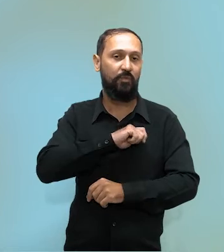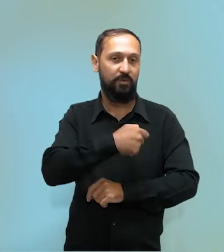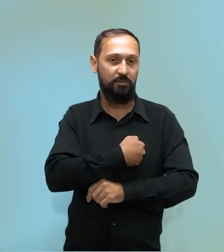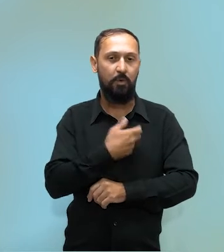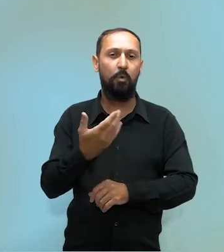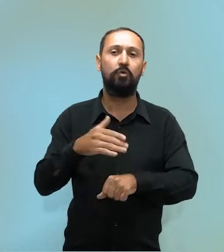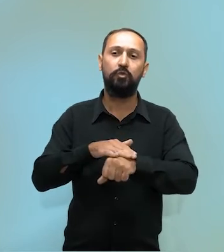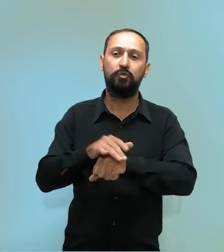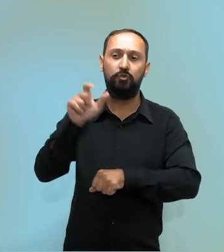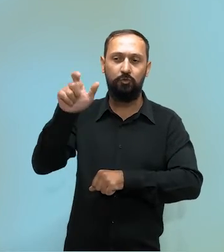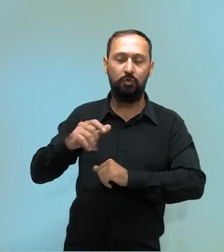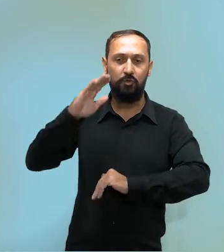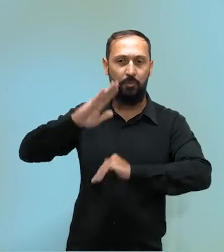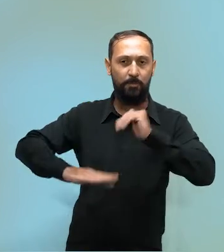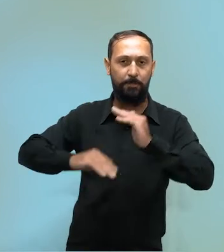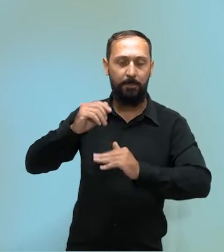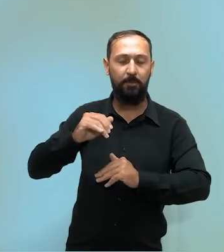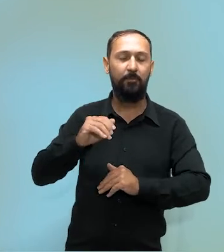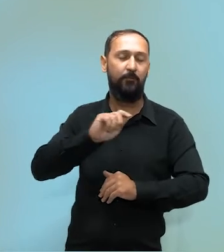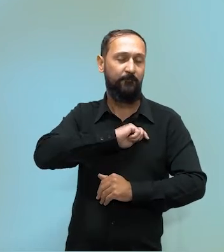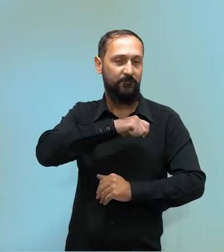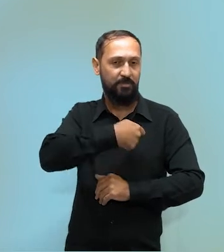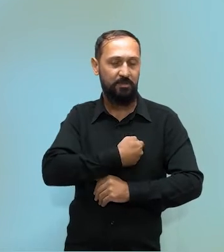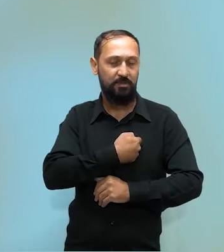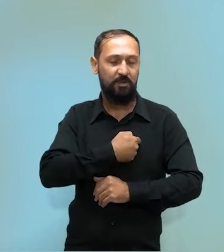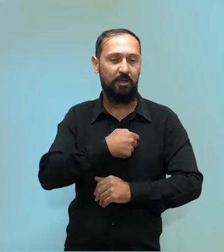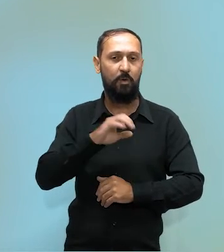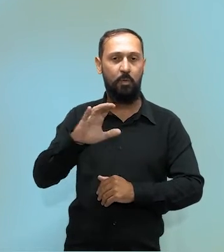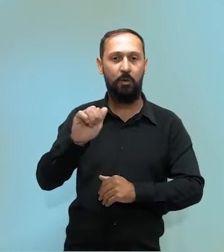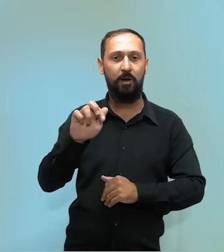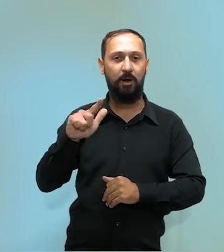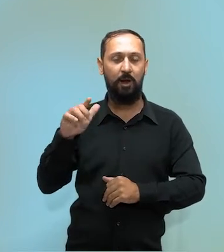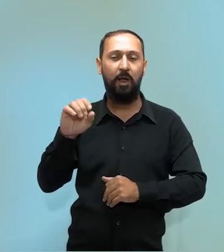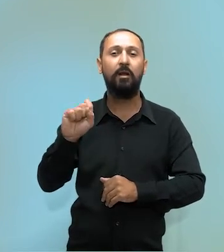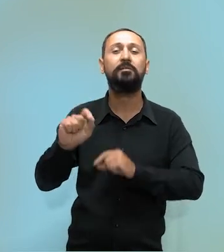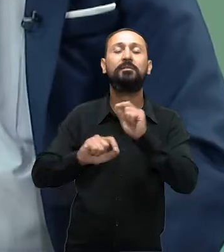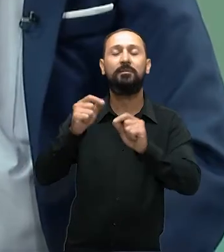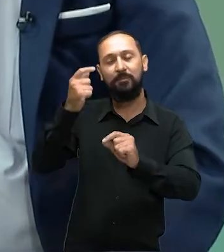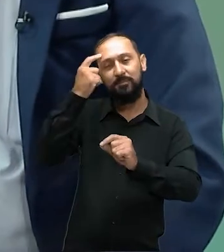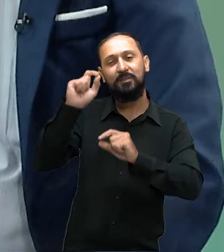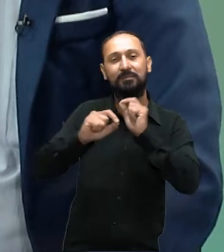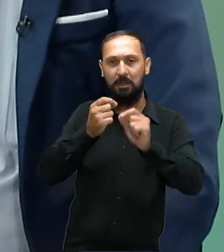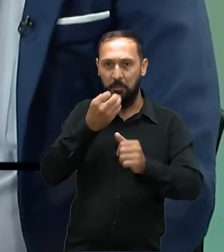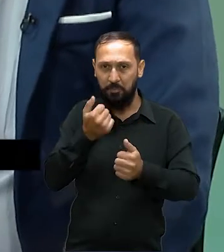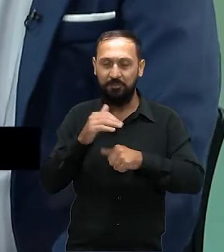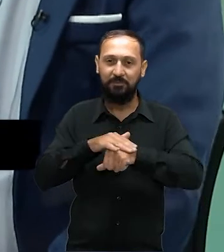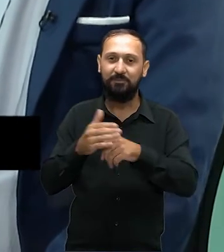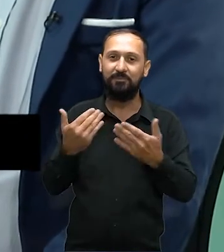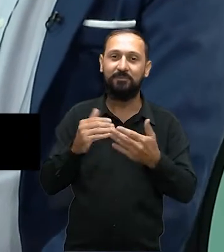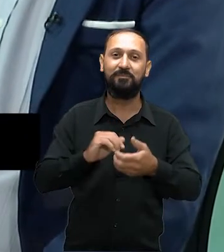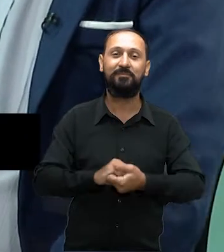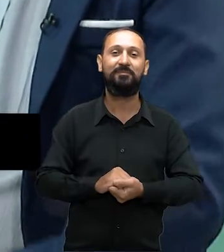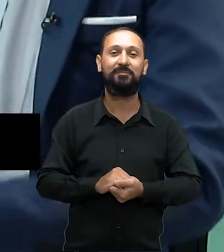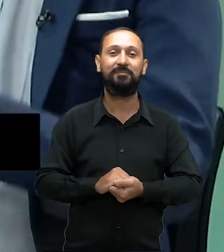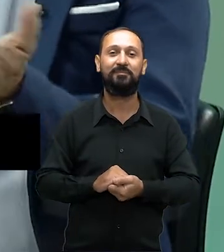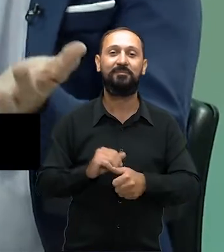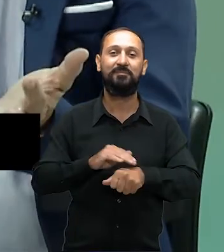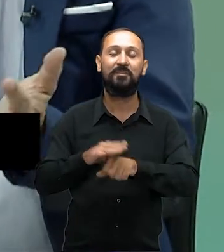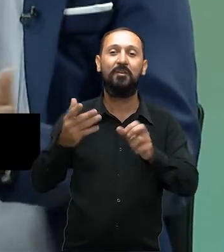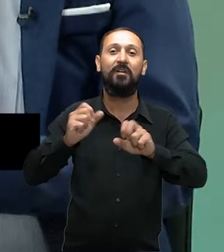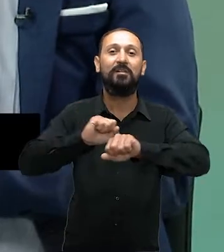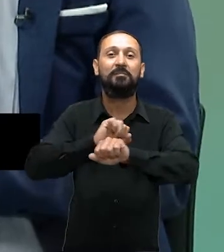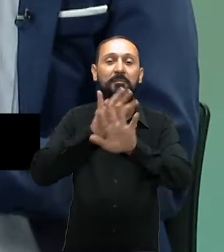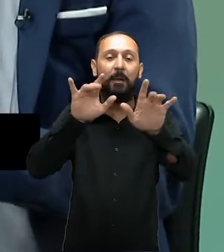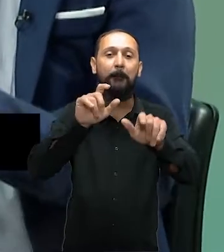é o fiscal da Cefaz de Mato Grosso do Sul, Carlos Antunes. O que está achando da nossa conversa, Carlos? Perfeito. É uma